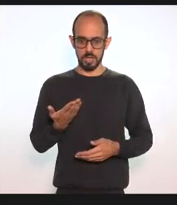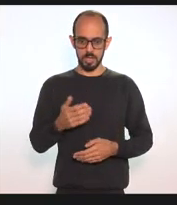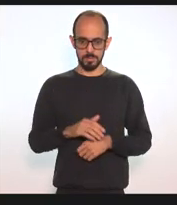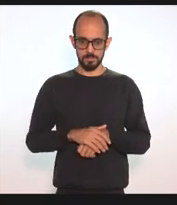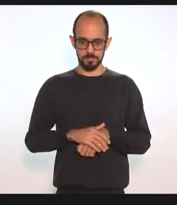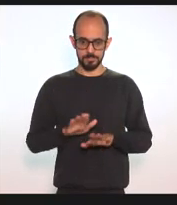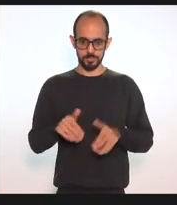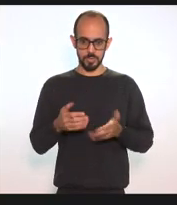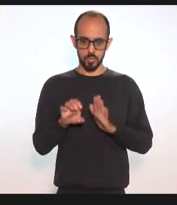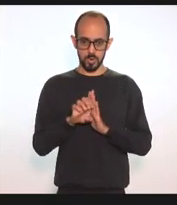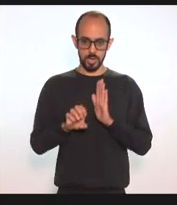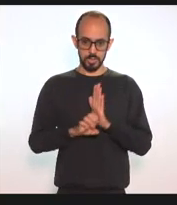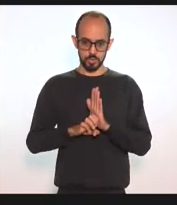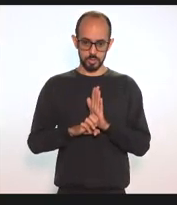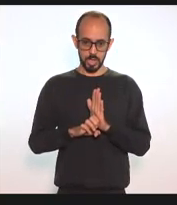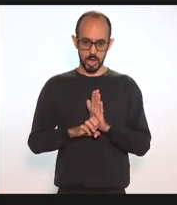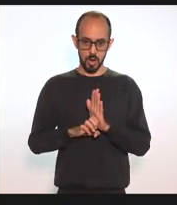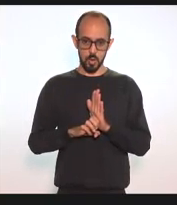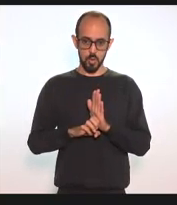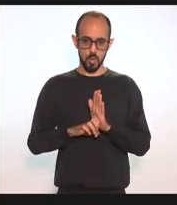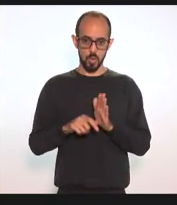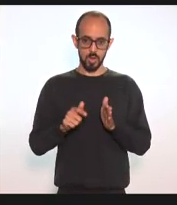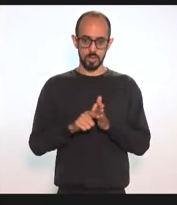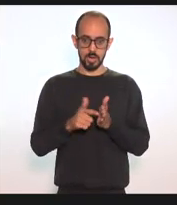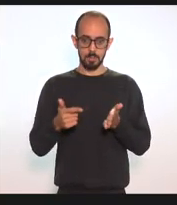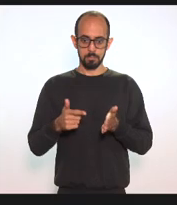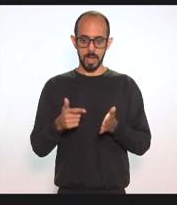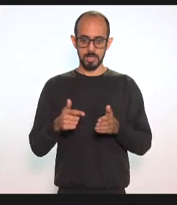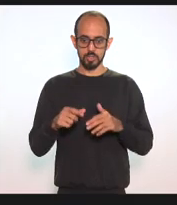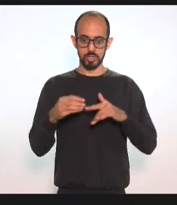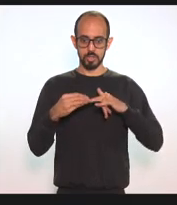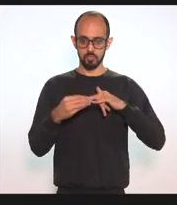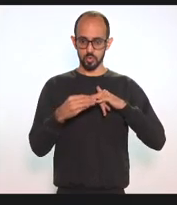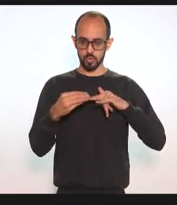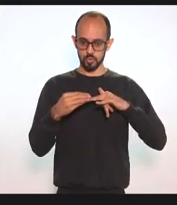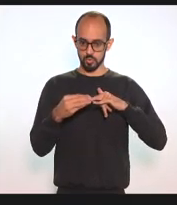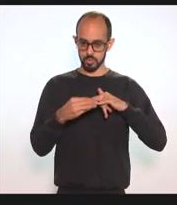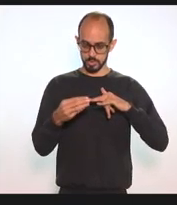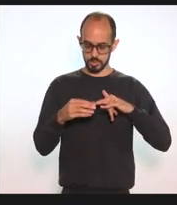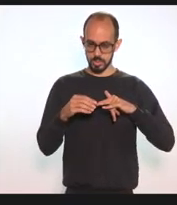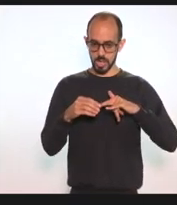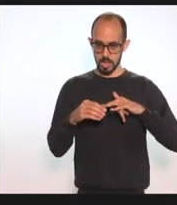Deputada Lucinha, o edital está nas páginas da Fiocruz, que é